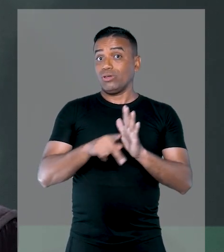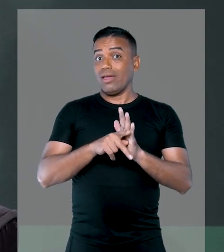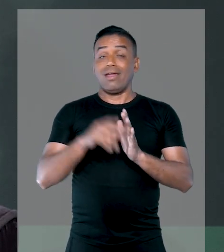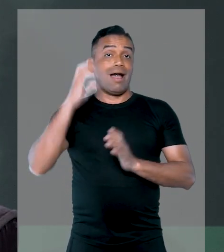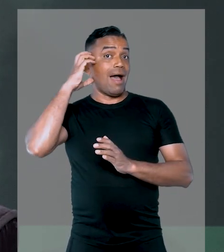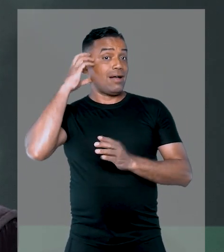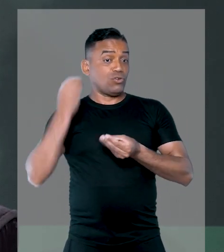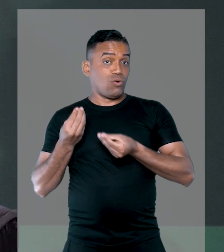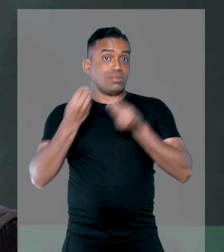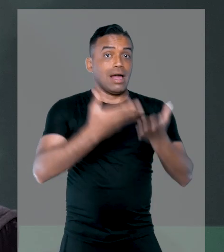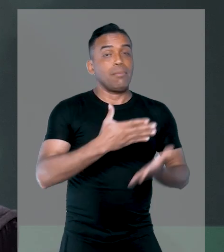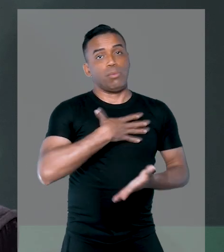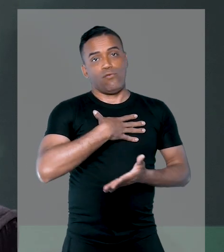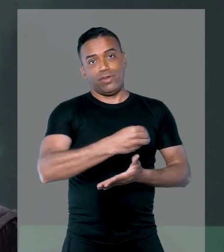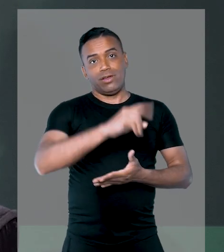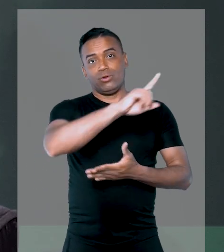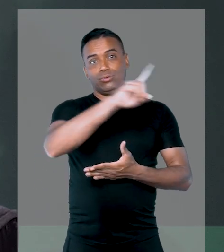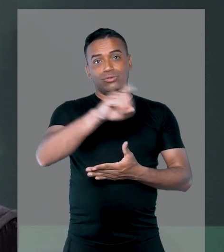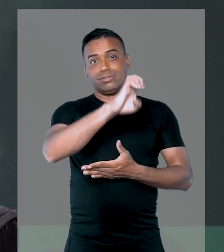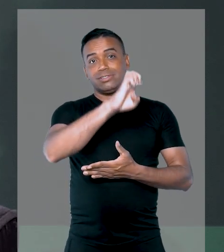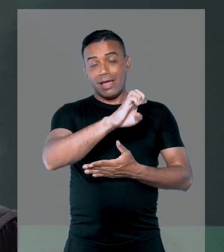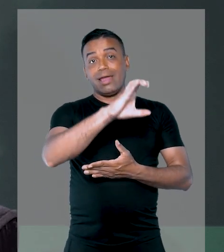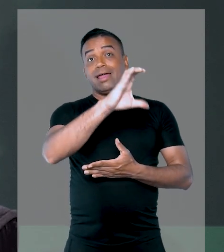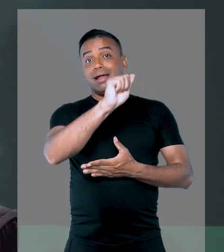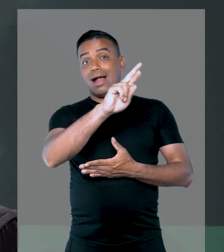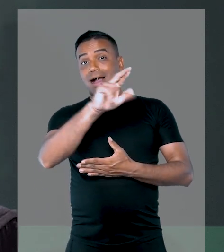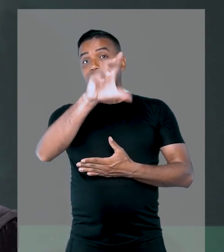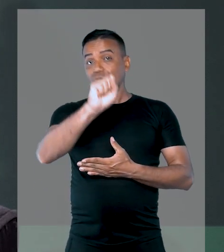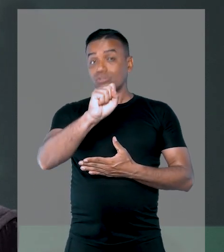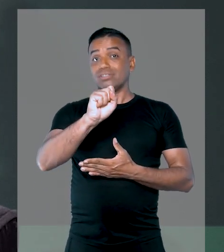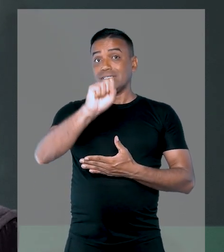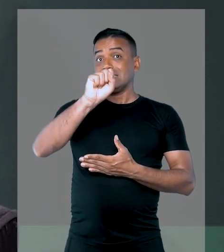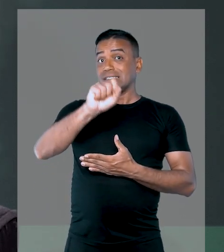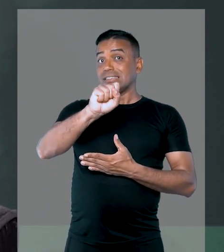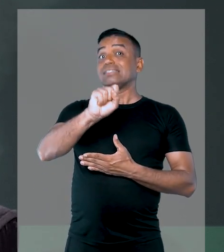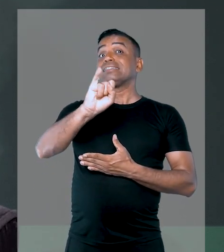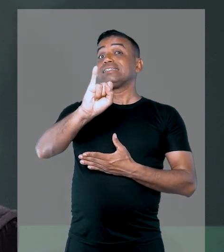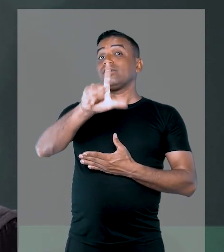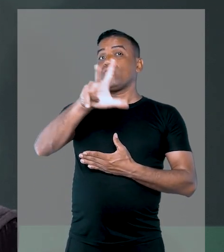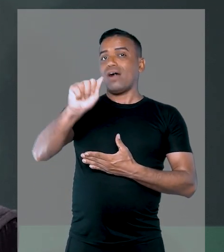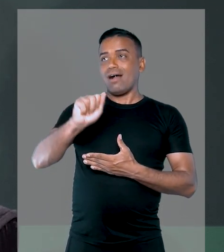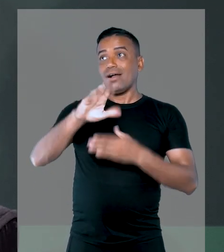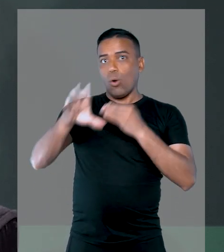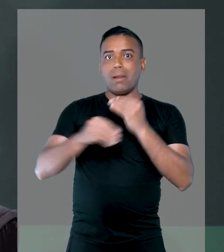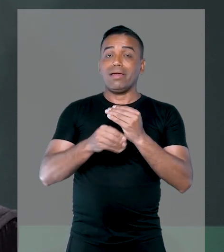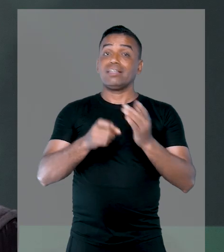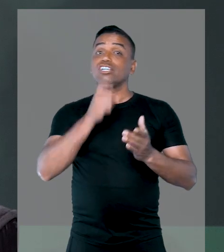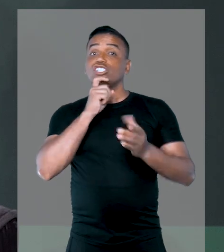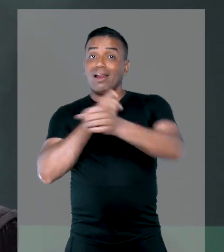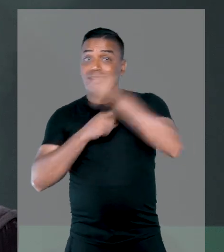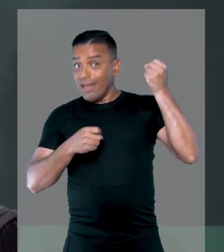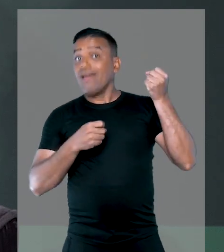é meu filho José Carlos da Silva, assinado por José Alves da Silva. Aí embaixo ele complementa: a geladeira já é